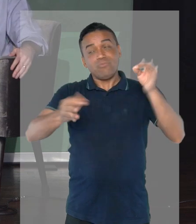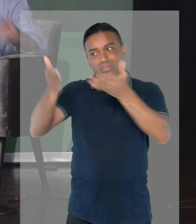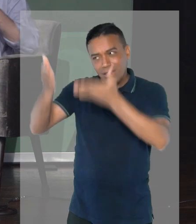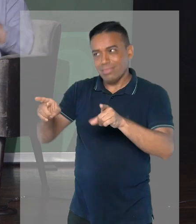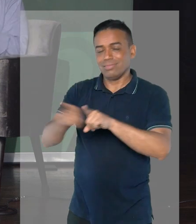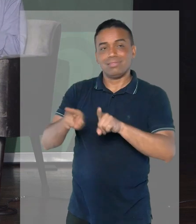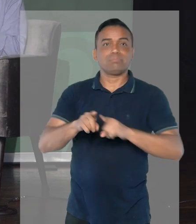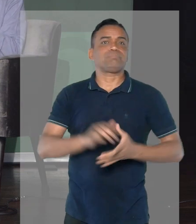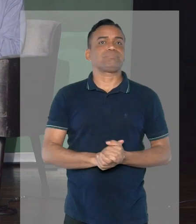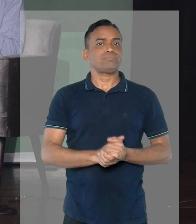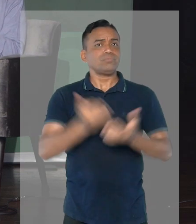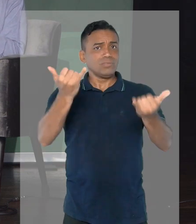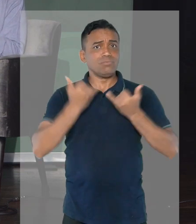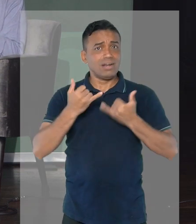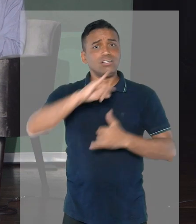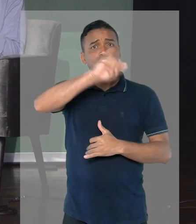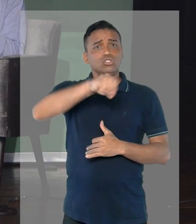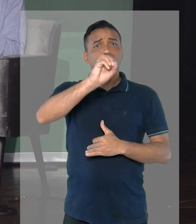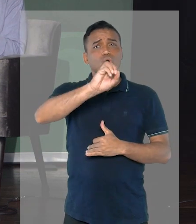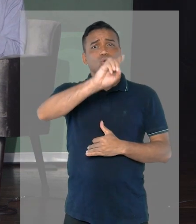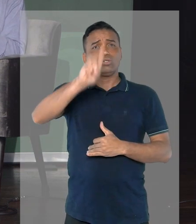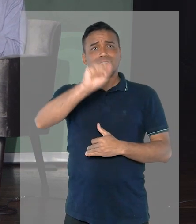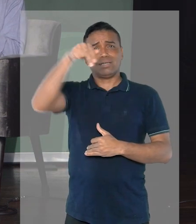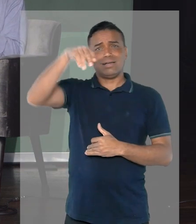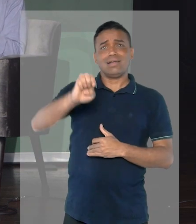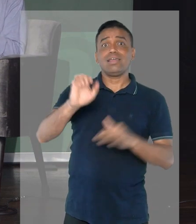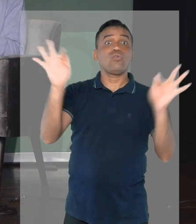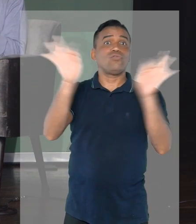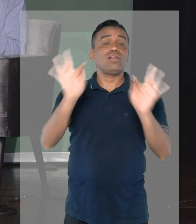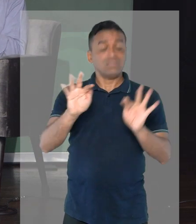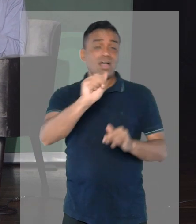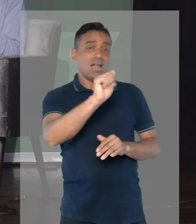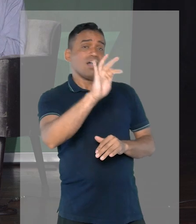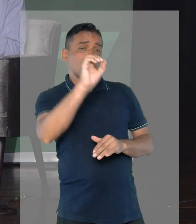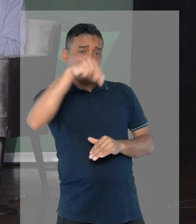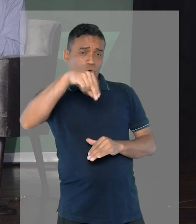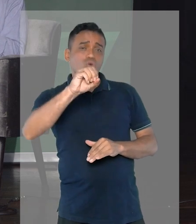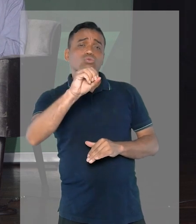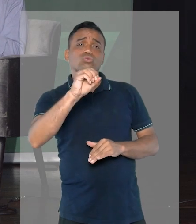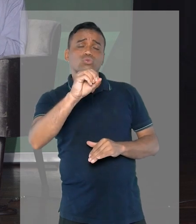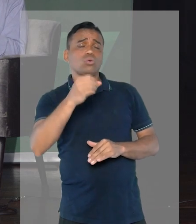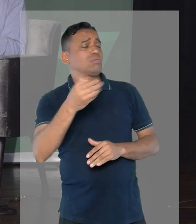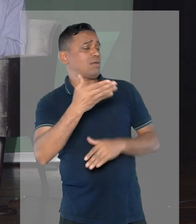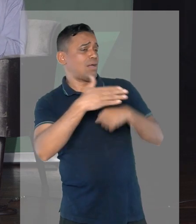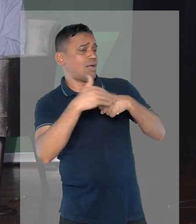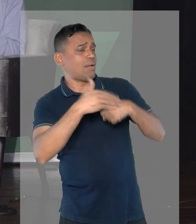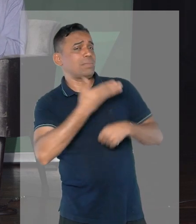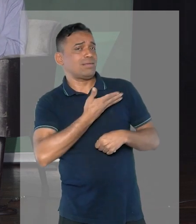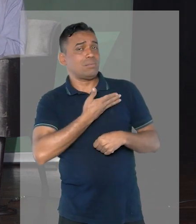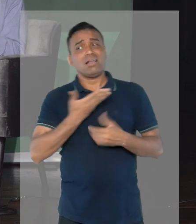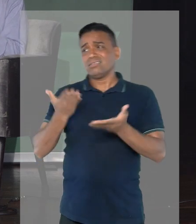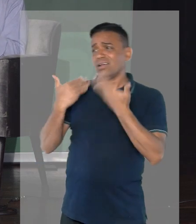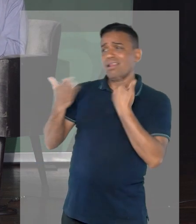Josane. Quando me falaram que era Josane, eu fiquei super feliz. Assim. O Afonso é uma figura super querida, mas a Josane